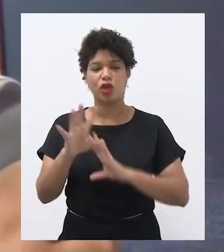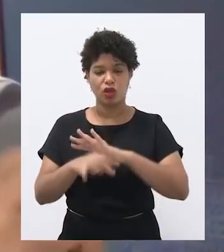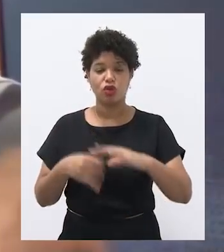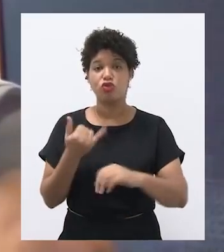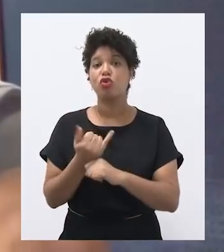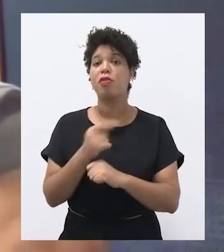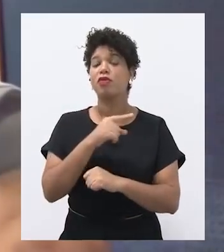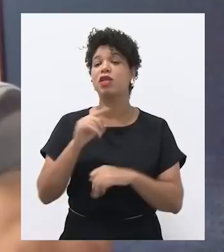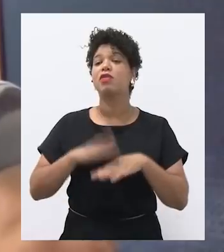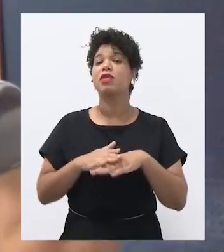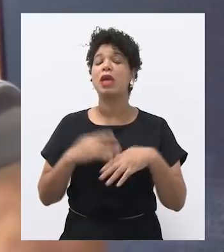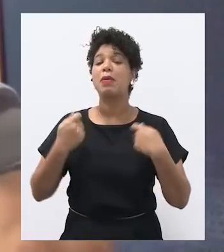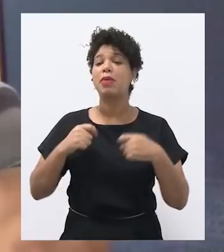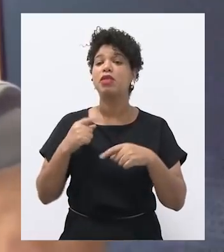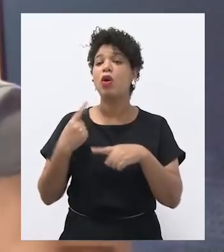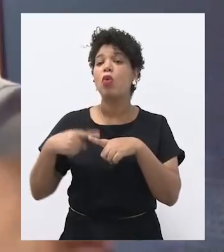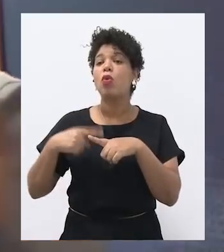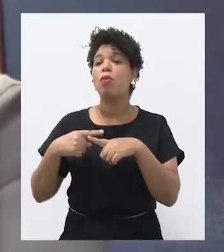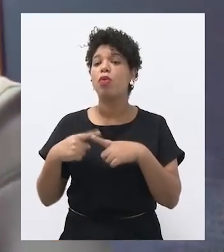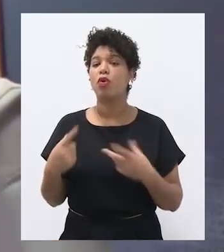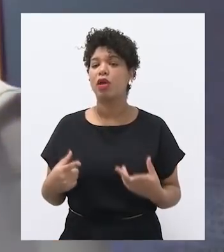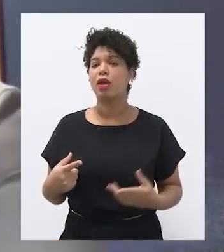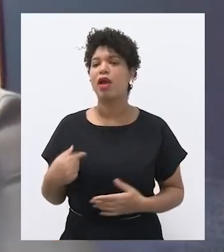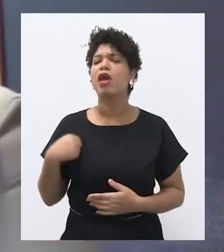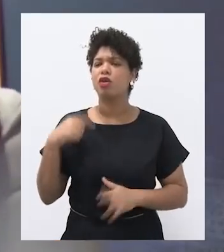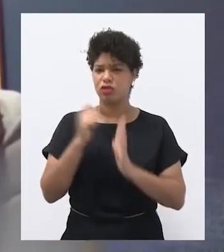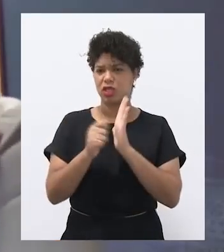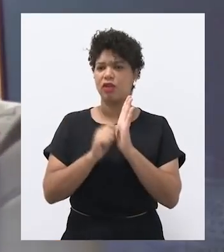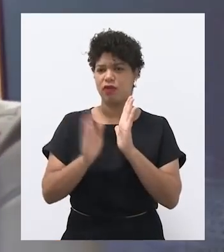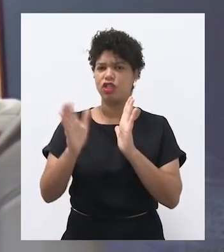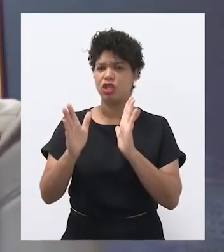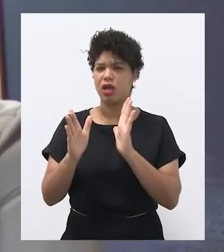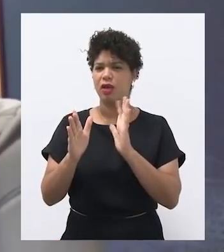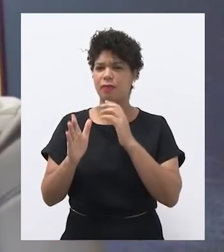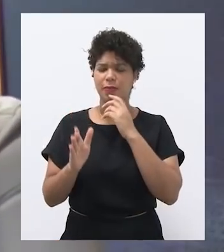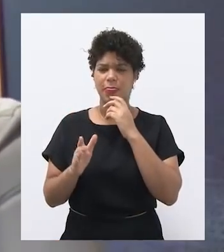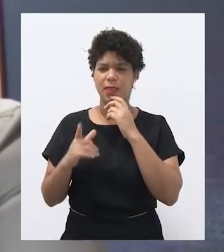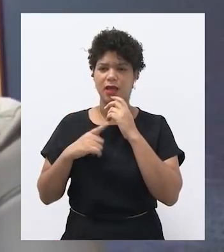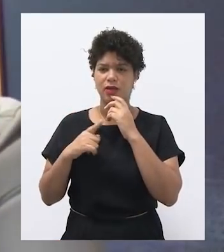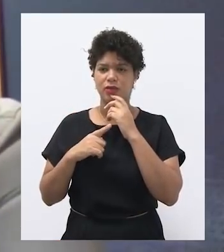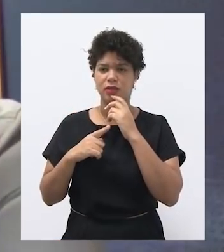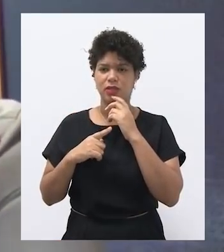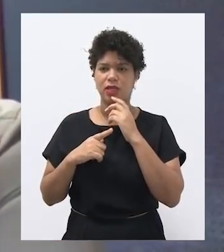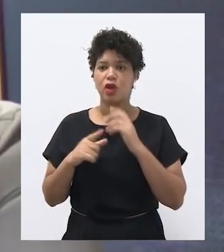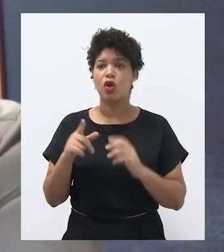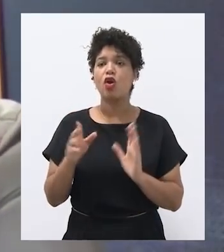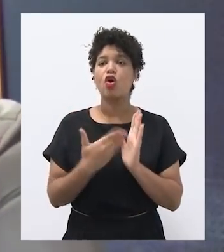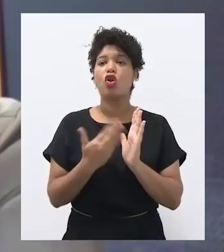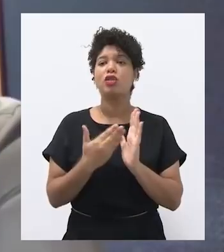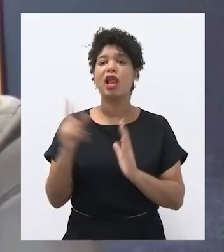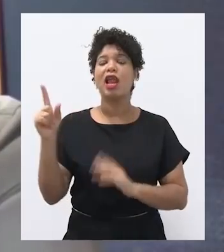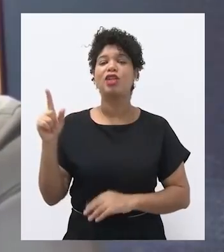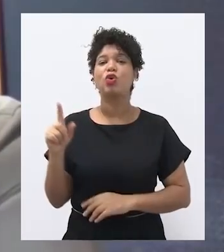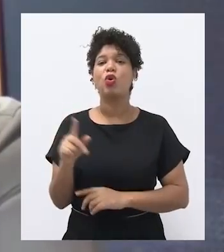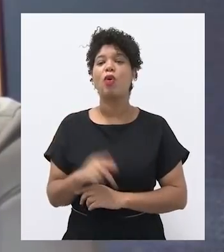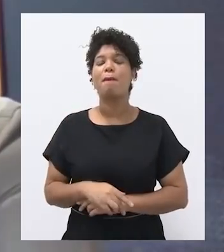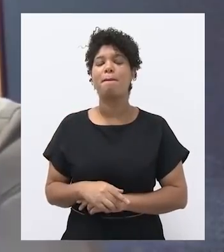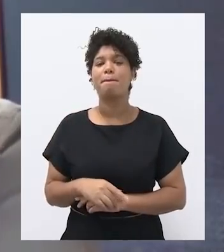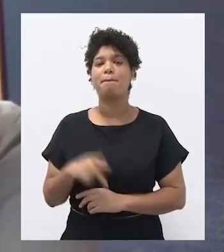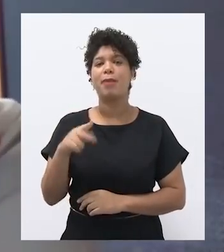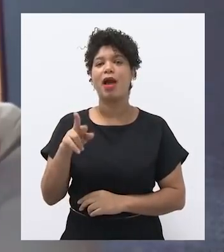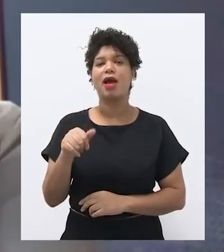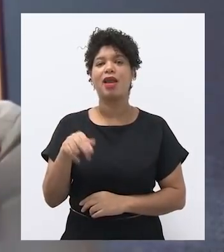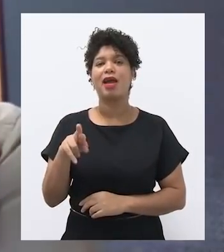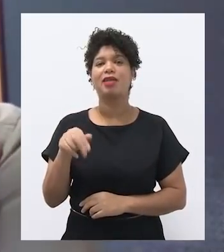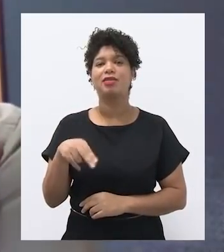Porque se a gente quer se comunicar... Eu escrevi sobre isso também recentemente numa coluna que eu tenho numa revista do Paraná. Eles me pediram